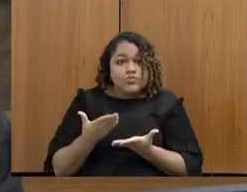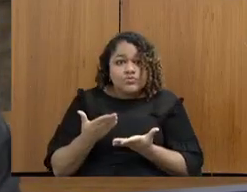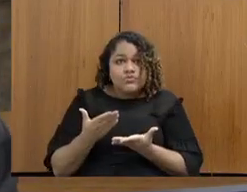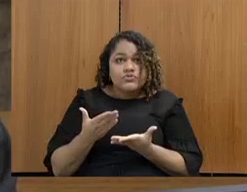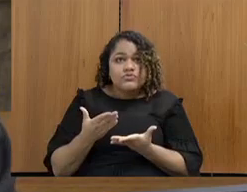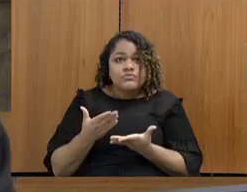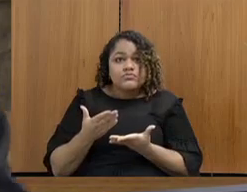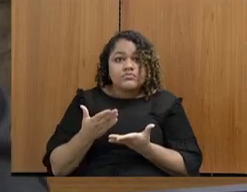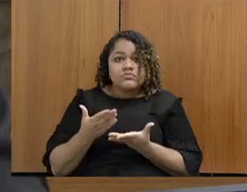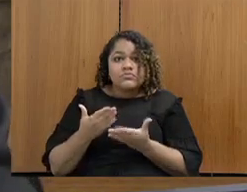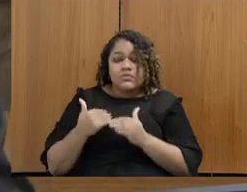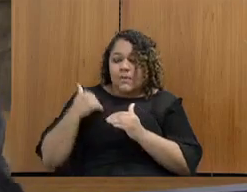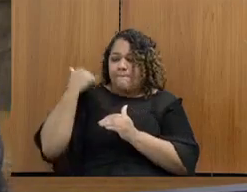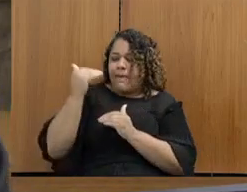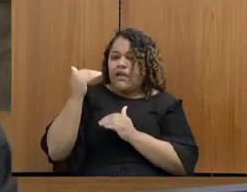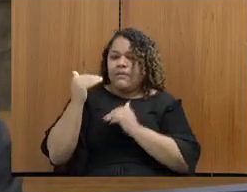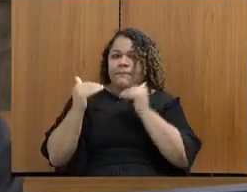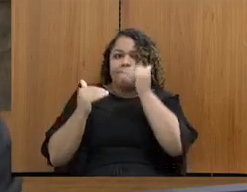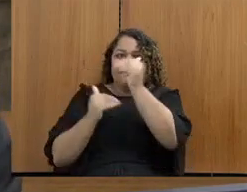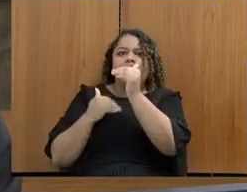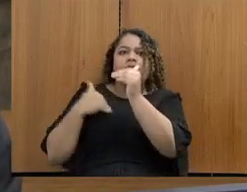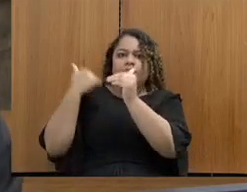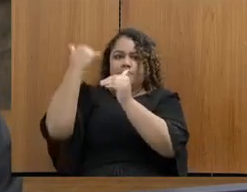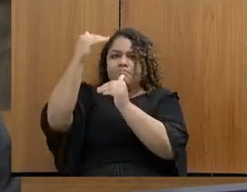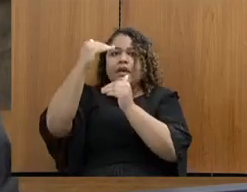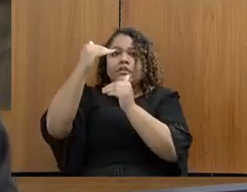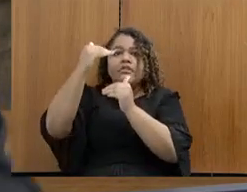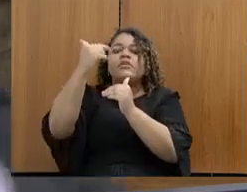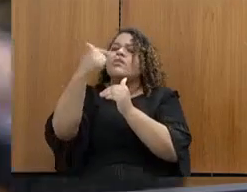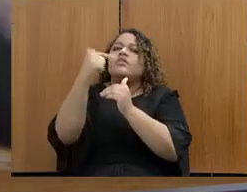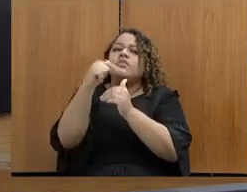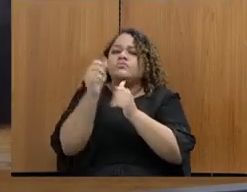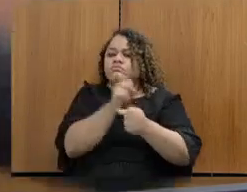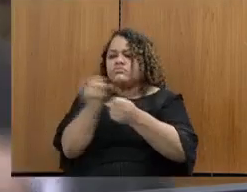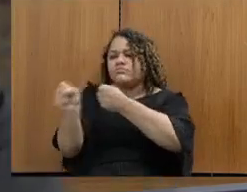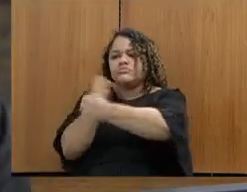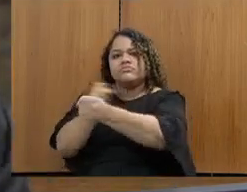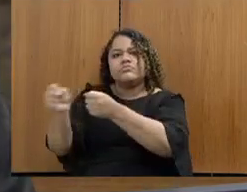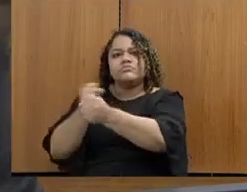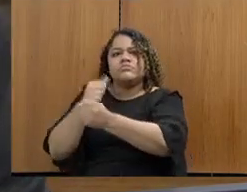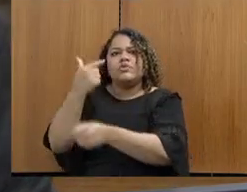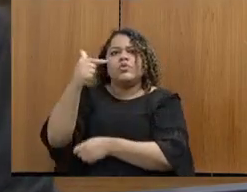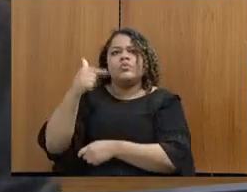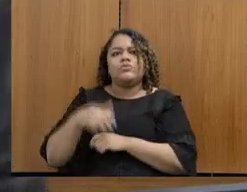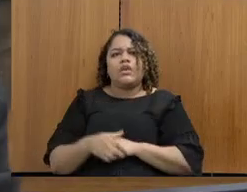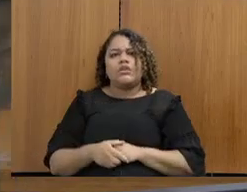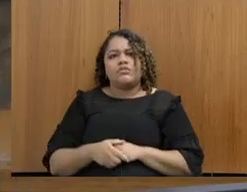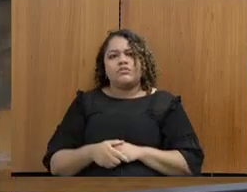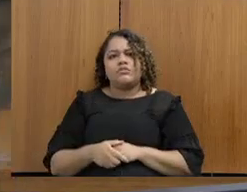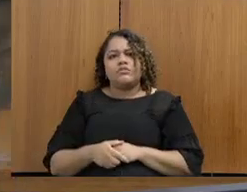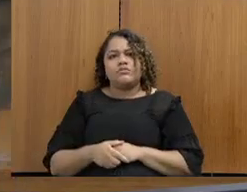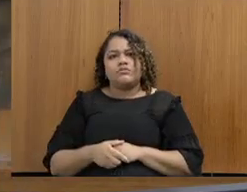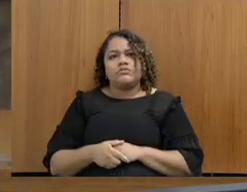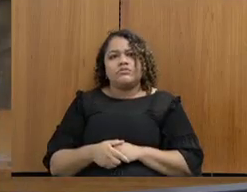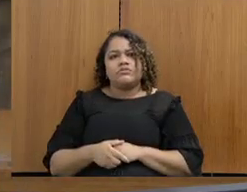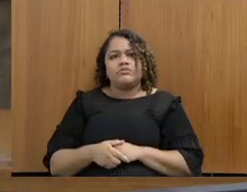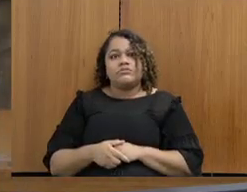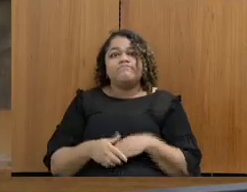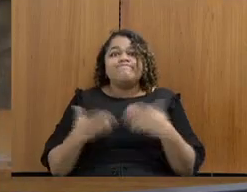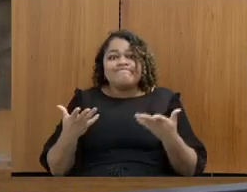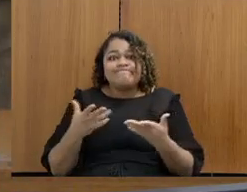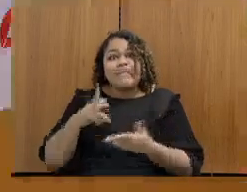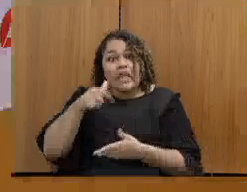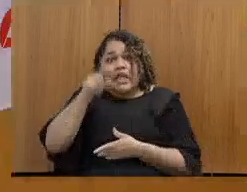avançados sem efetivo cria manda lá Valéria e cria é assim que a administração pública tem agido